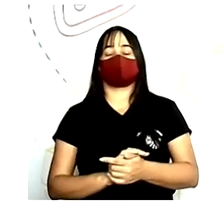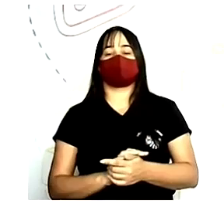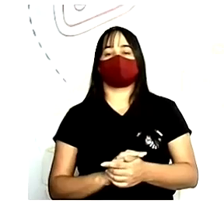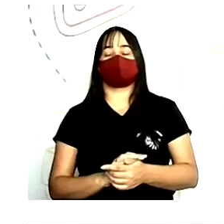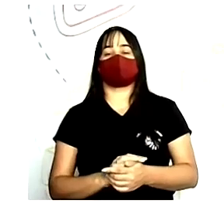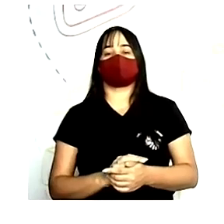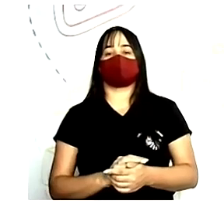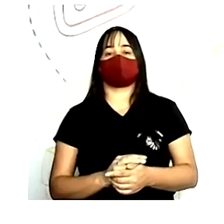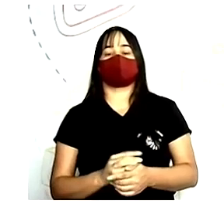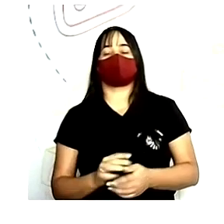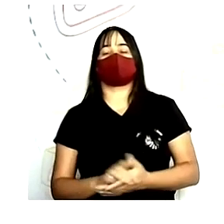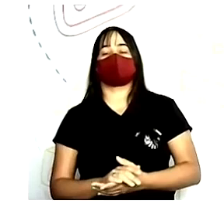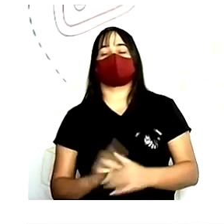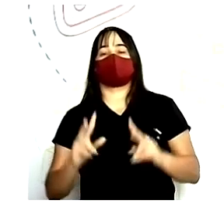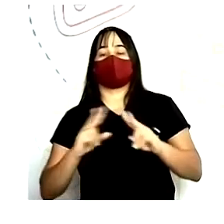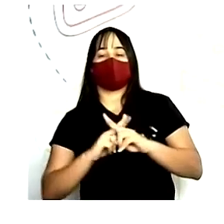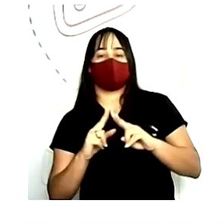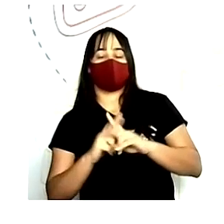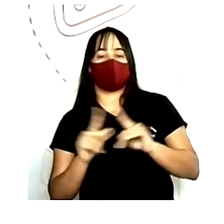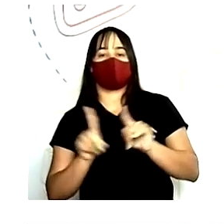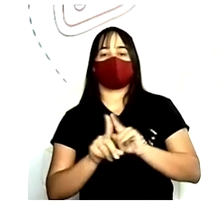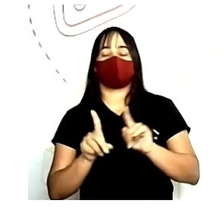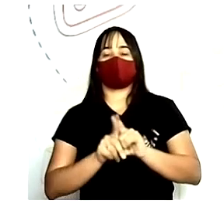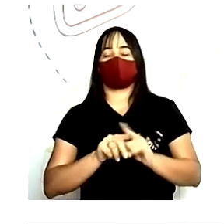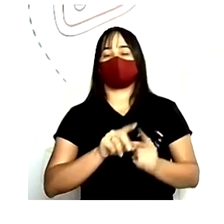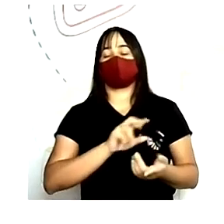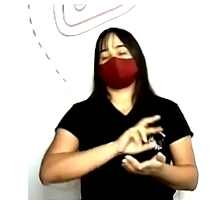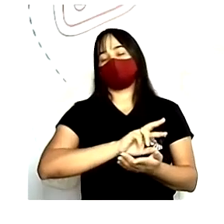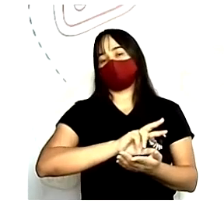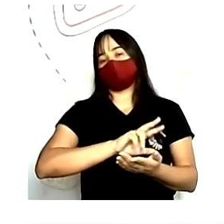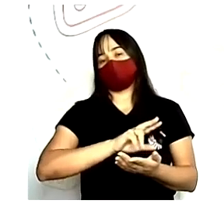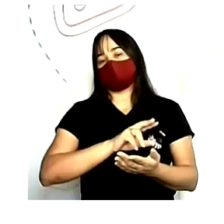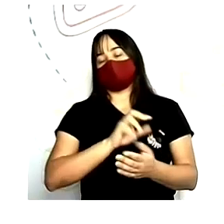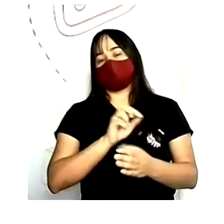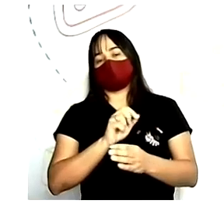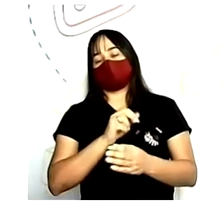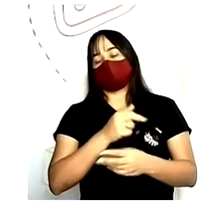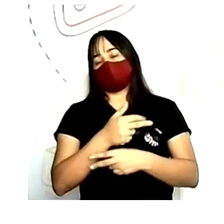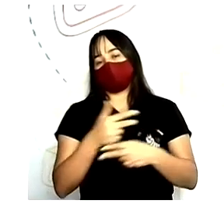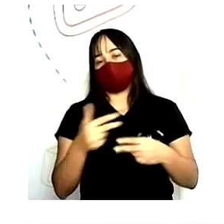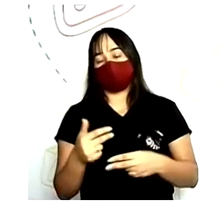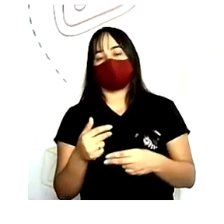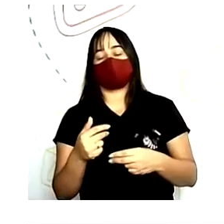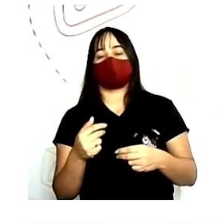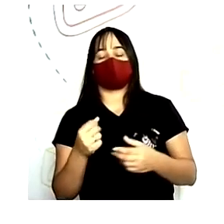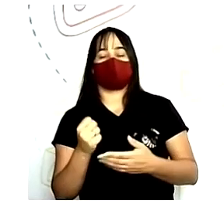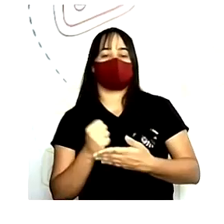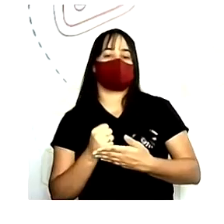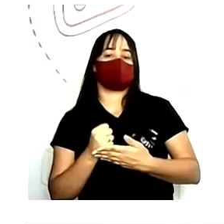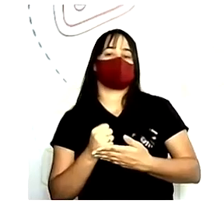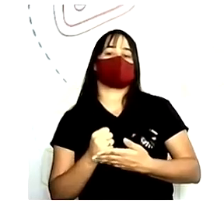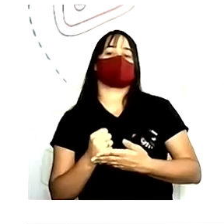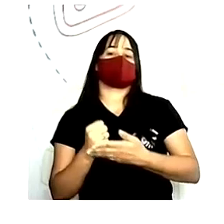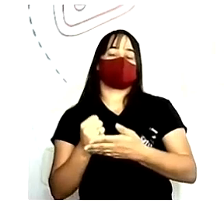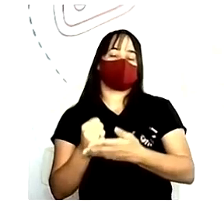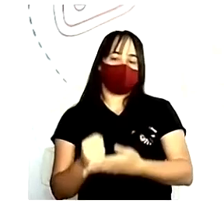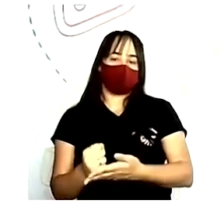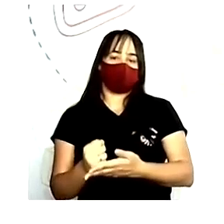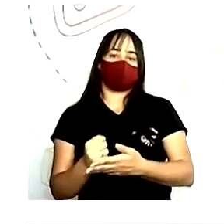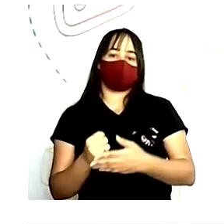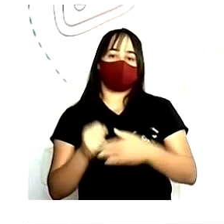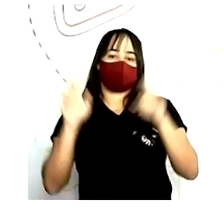são outros pontos que vai contribuir para essa falta de conhecimento sobre esse assunto. Também, ó,